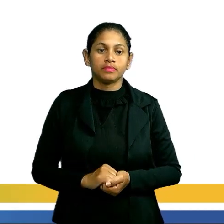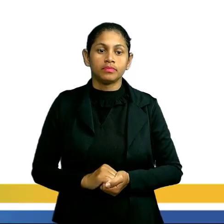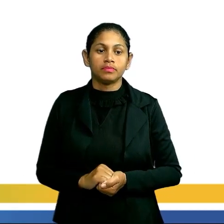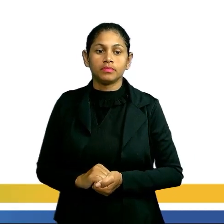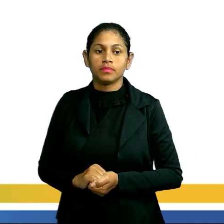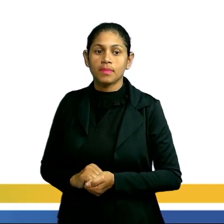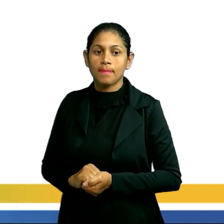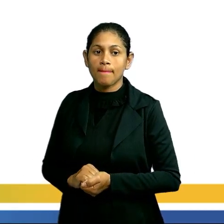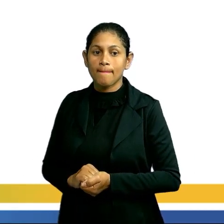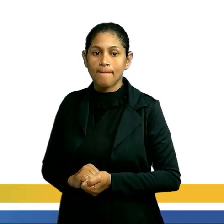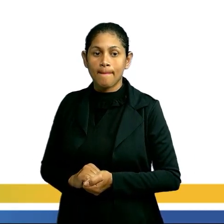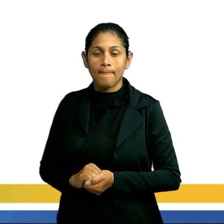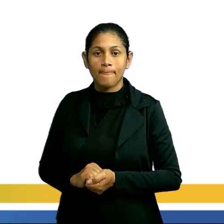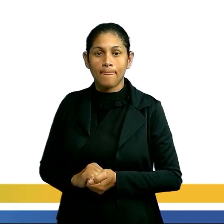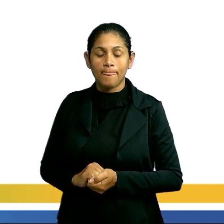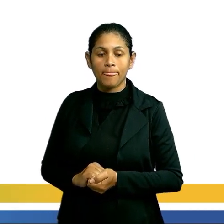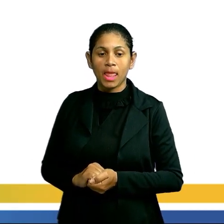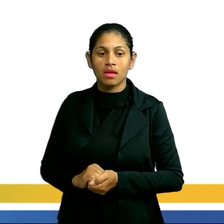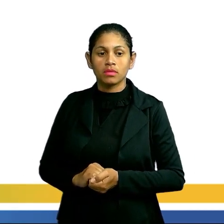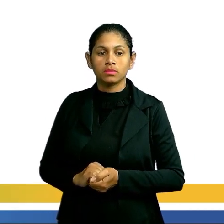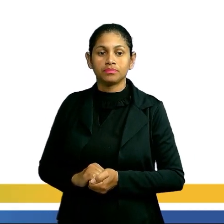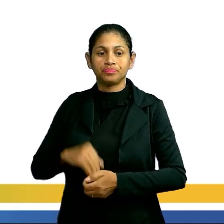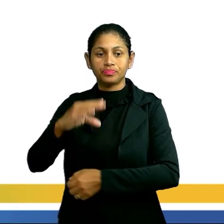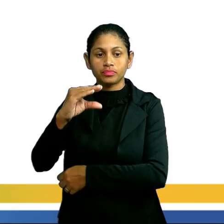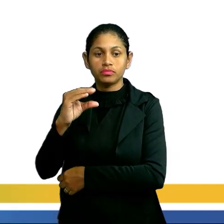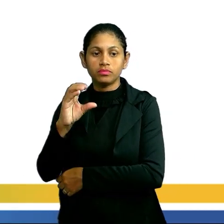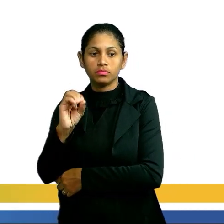que o coeficiente de dilatação volumétrica